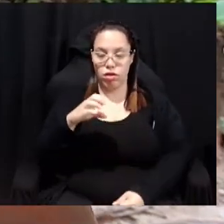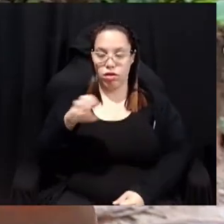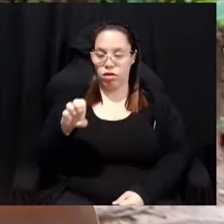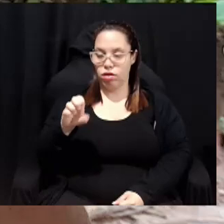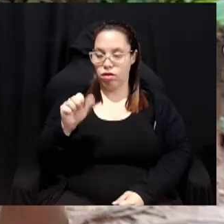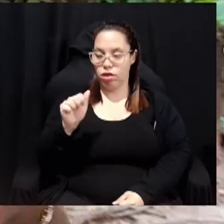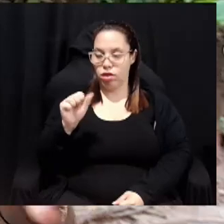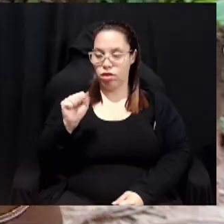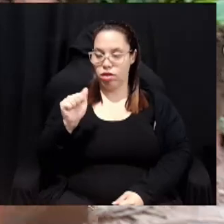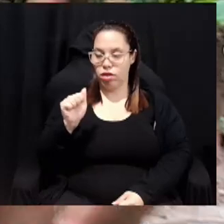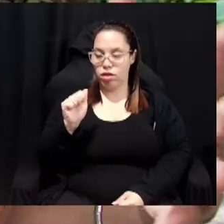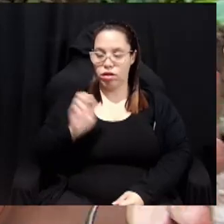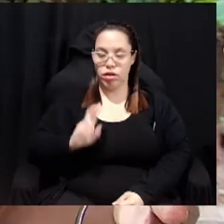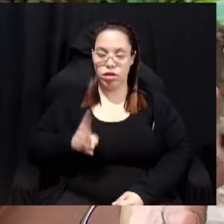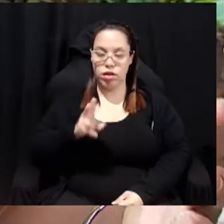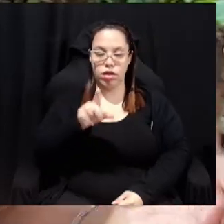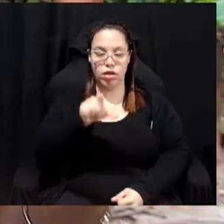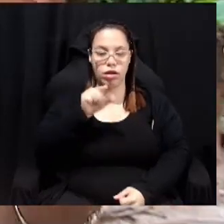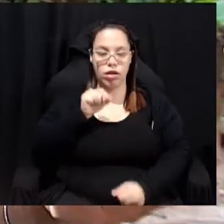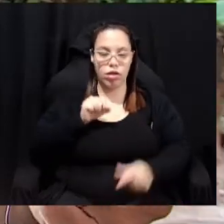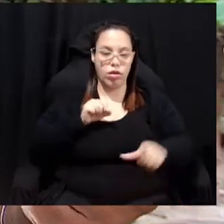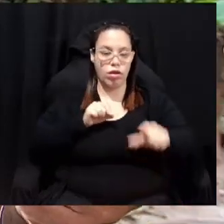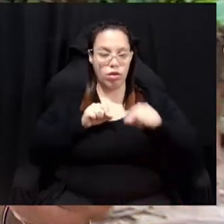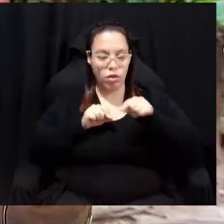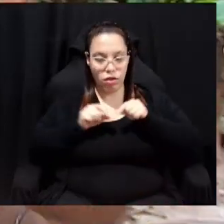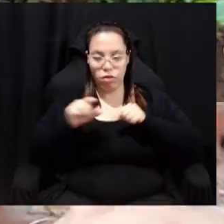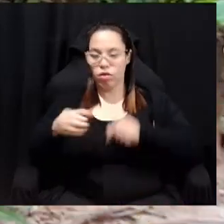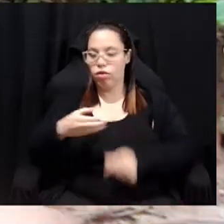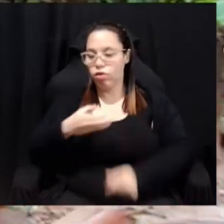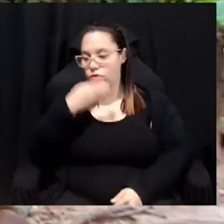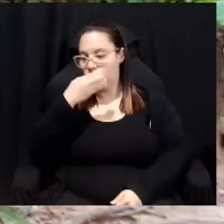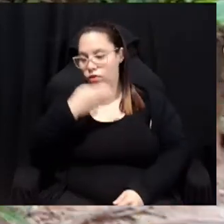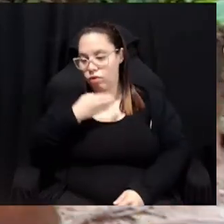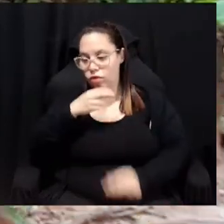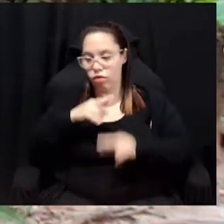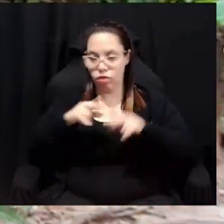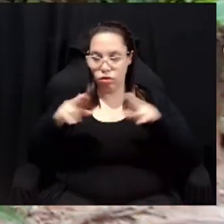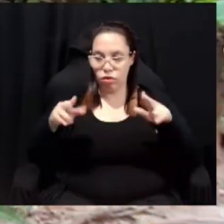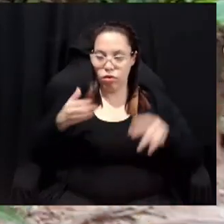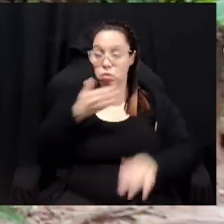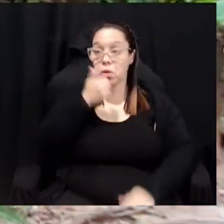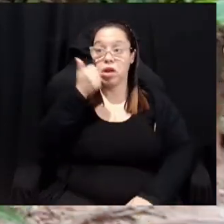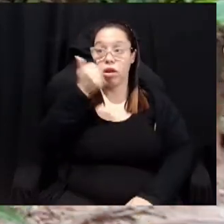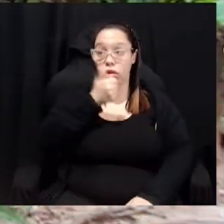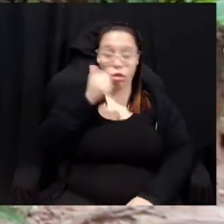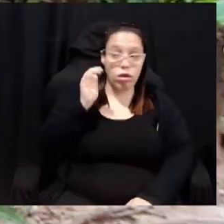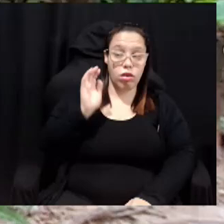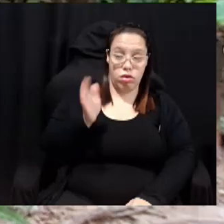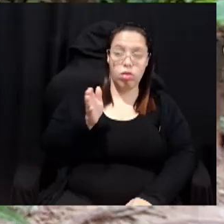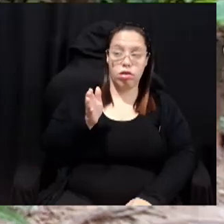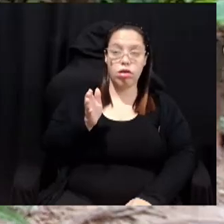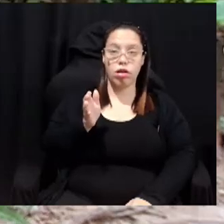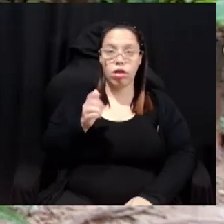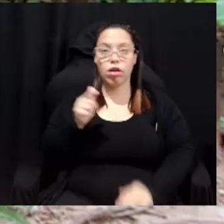sempre selecionar umas frutas, daqui eles já ganhavam as melhores, né, daquele trabalho